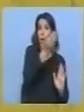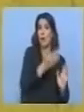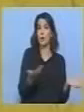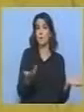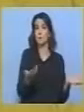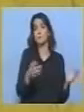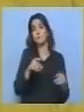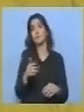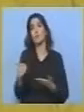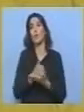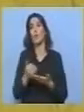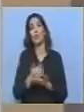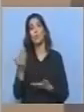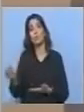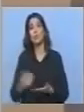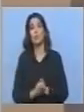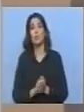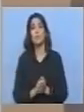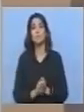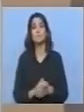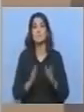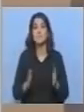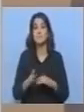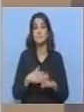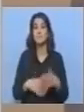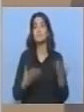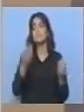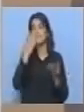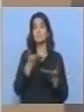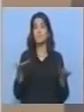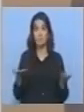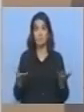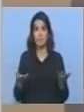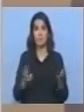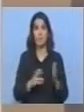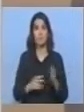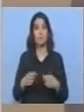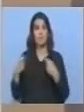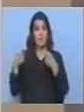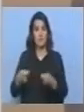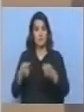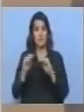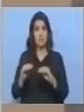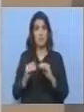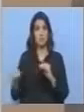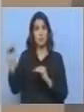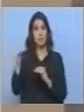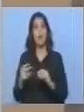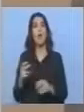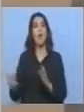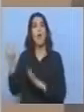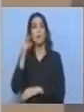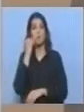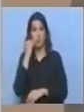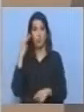portanto, termos recursos para o fazer. Agora, temos que saber se aumentamos o financiamento do ensino superior por via de quê? Por via